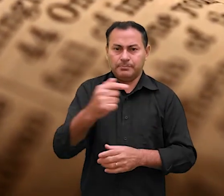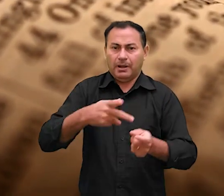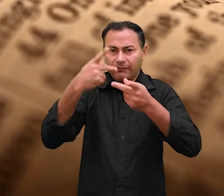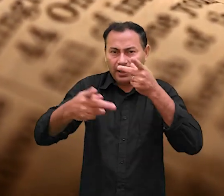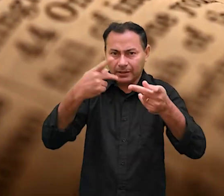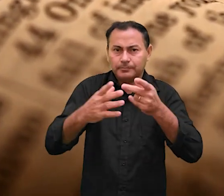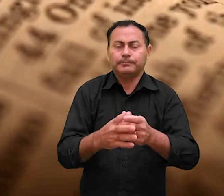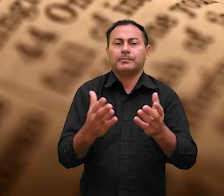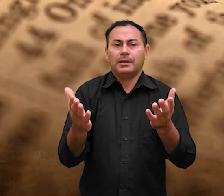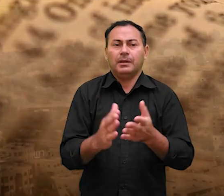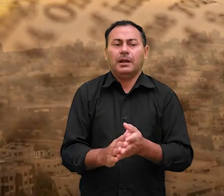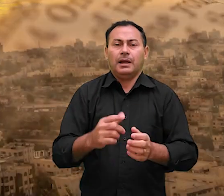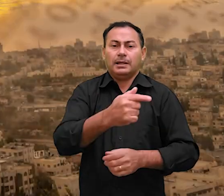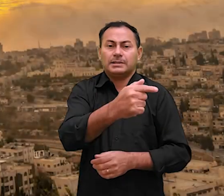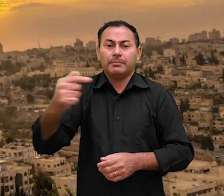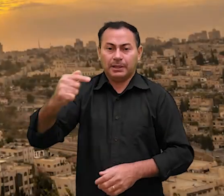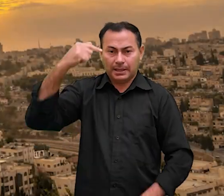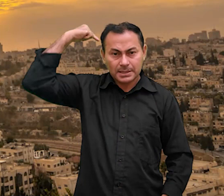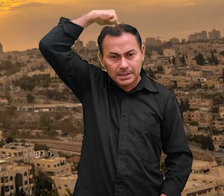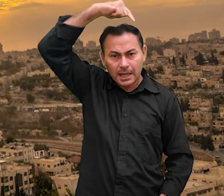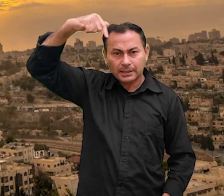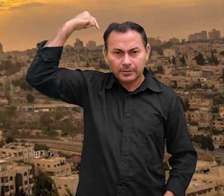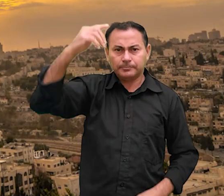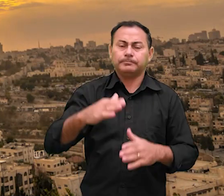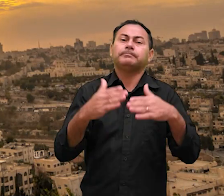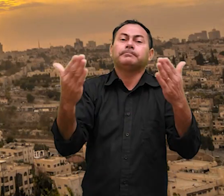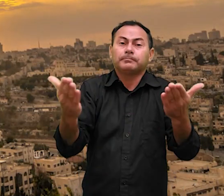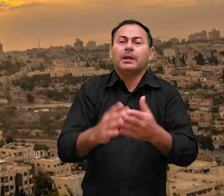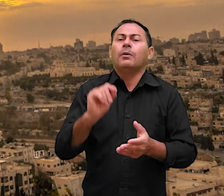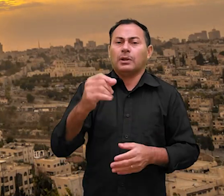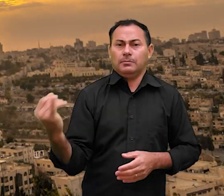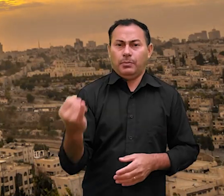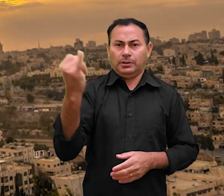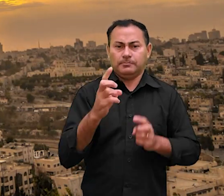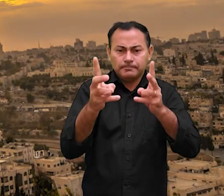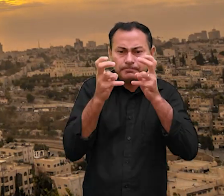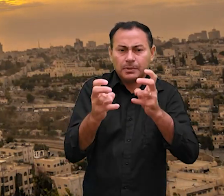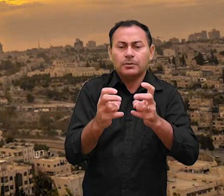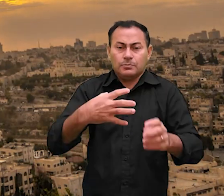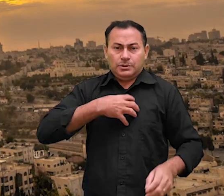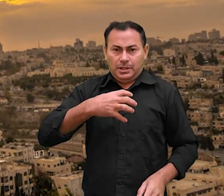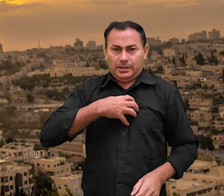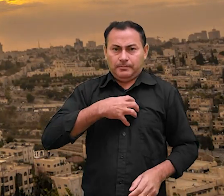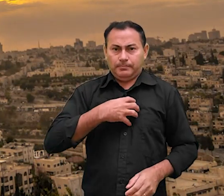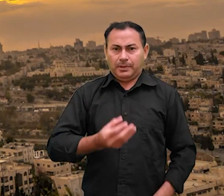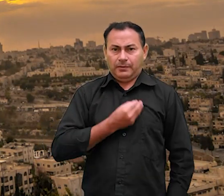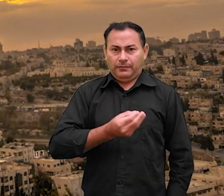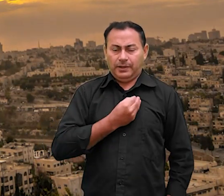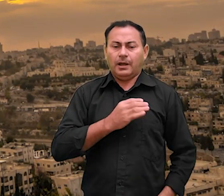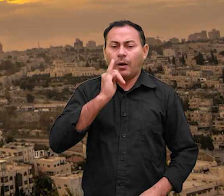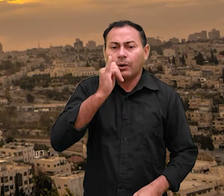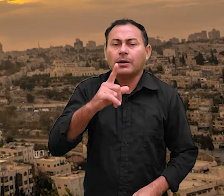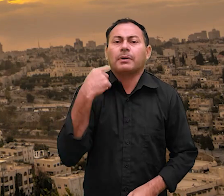a chamamos de a Semana Santa. Então, o que é importante notar sobre o modo como essa vida